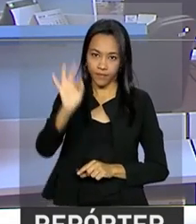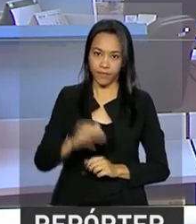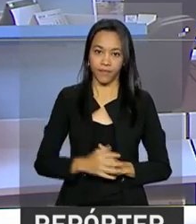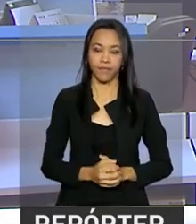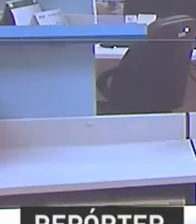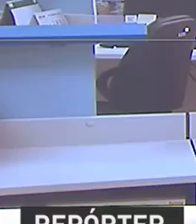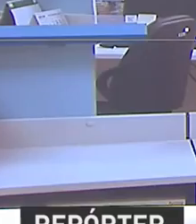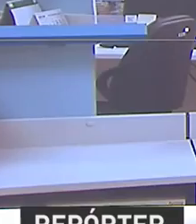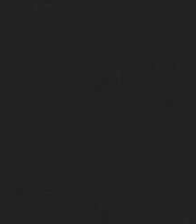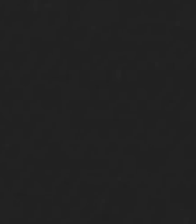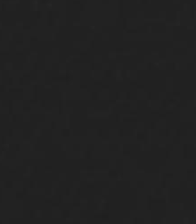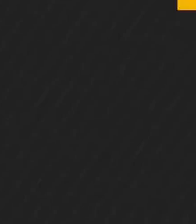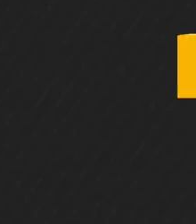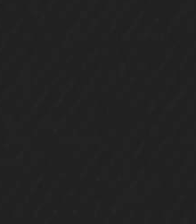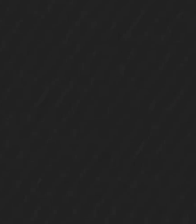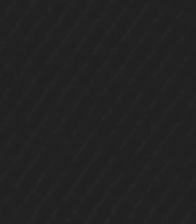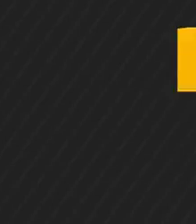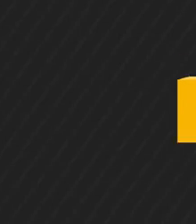federal